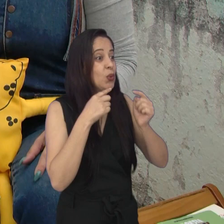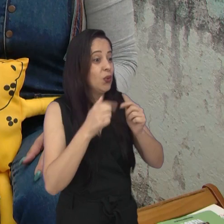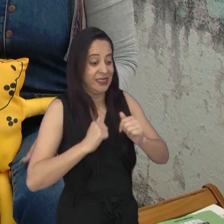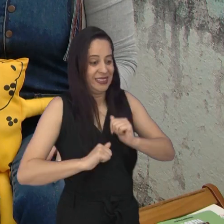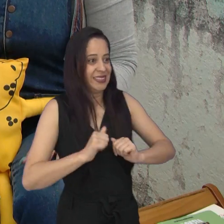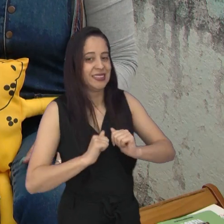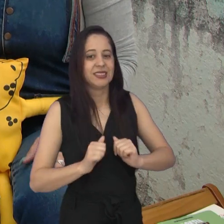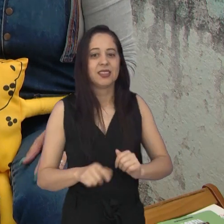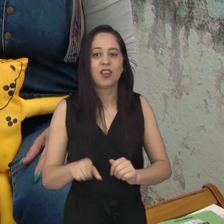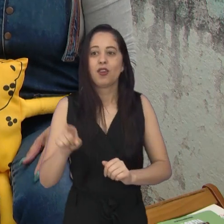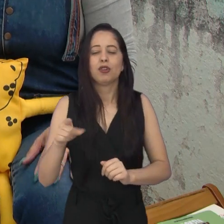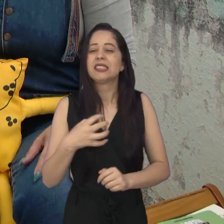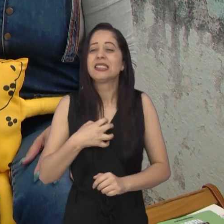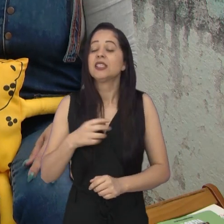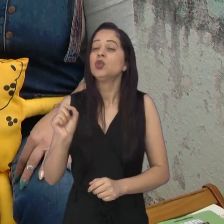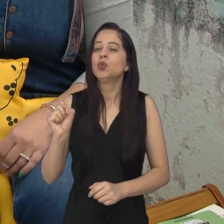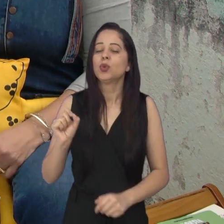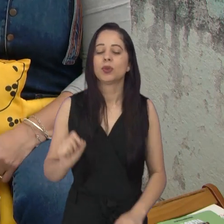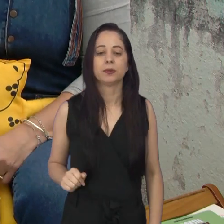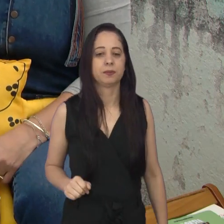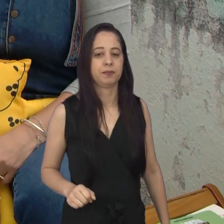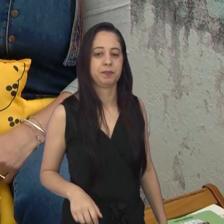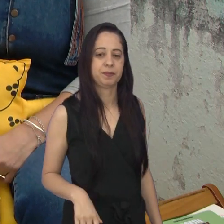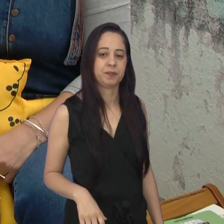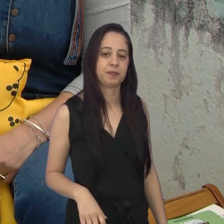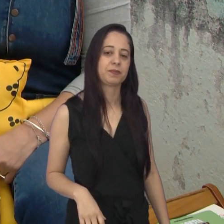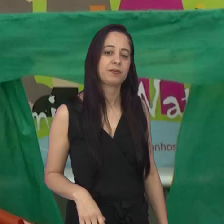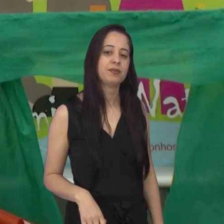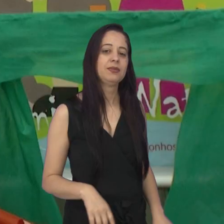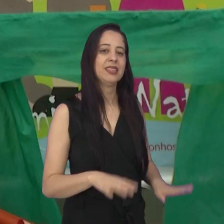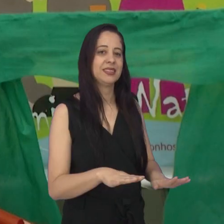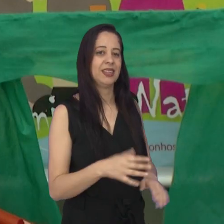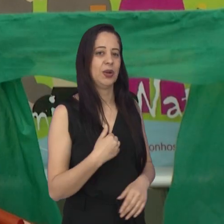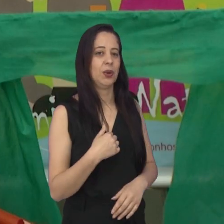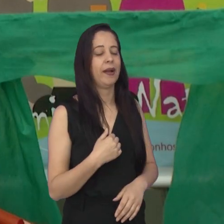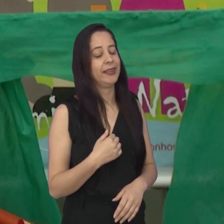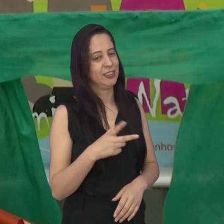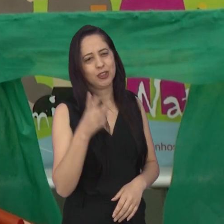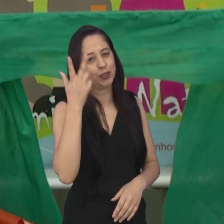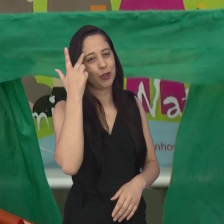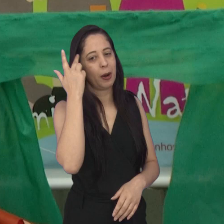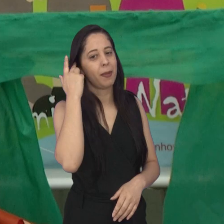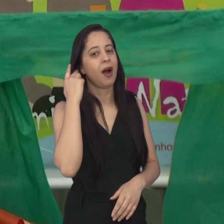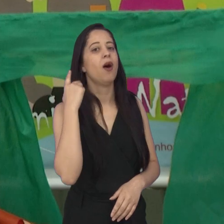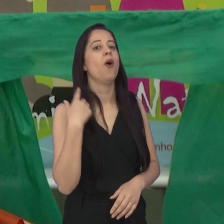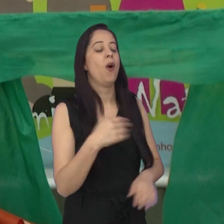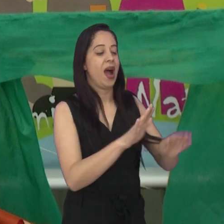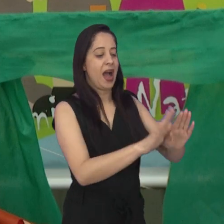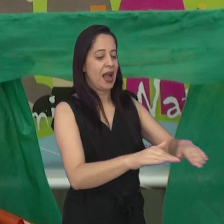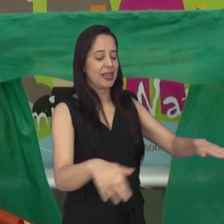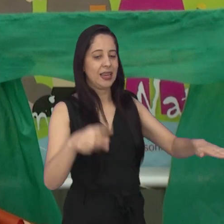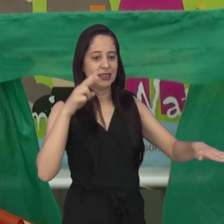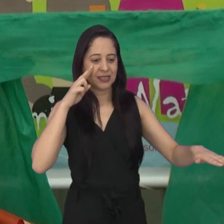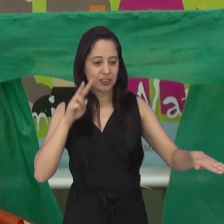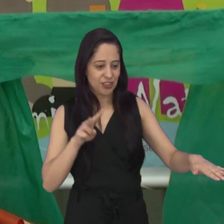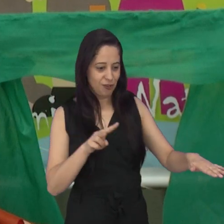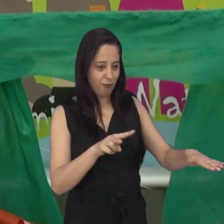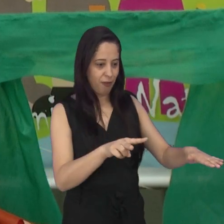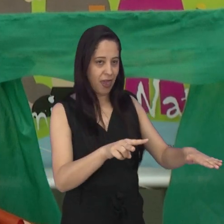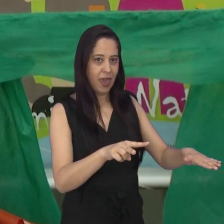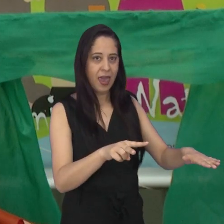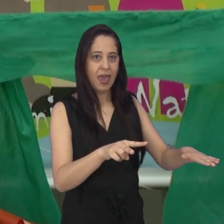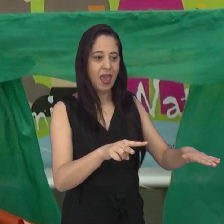perguntando. O que gera isso em você? Então, quando a gente olha para as crianças, é a coisa que cria